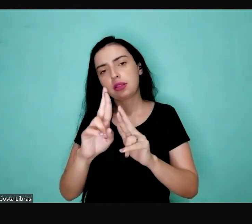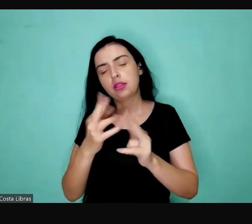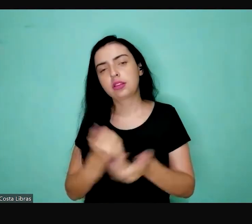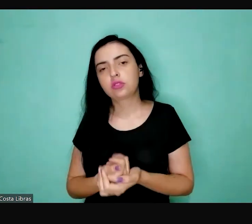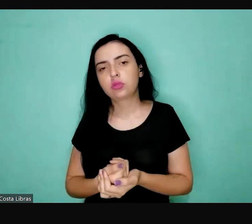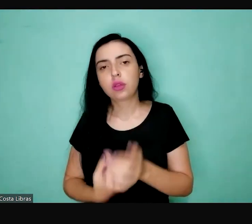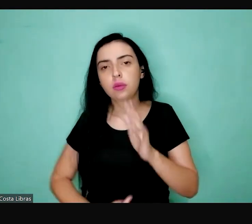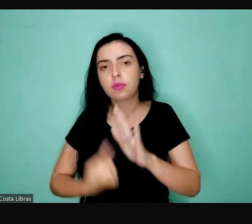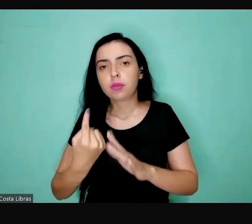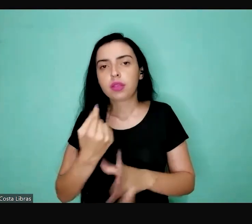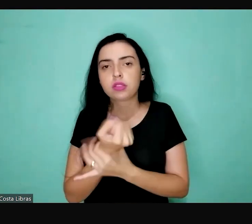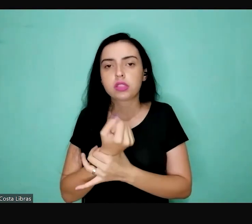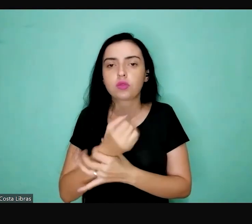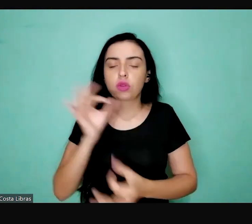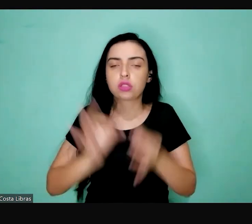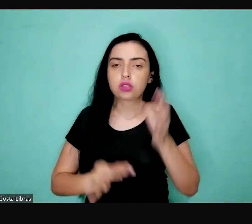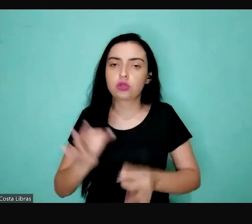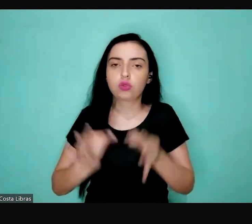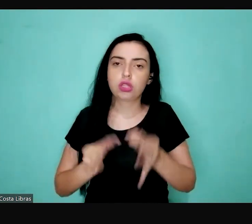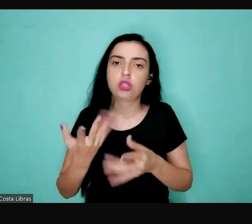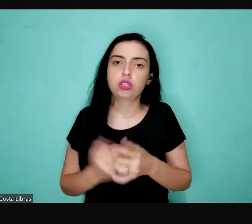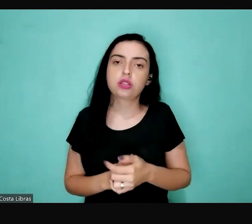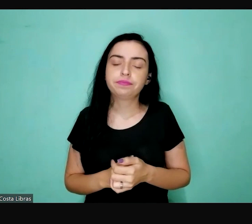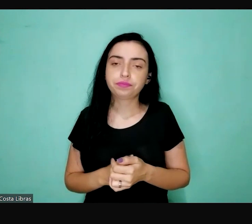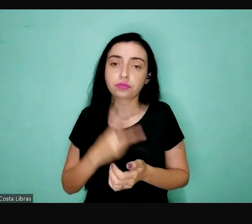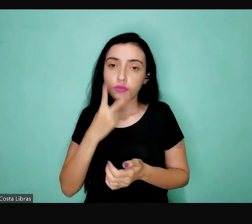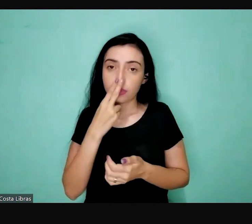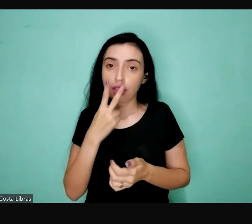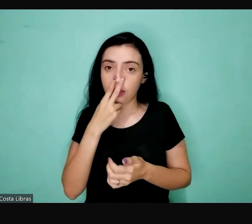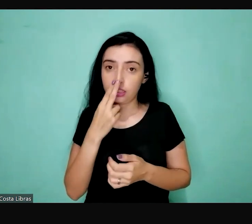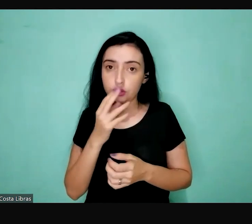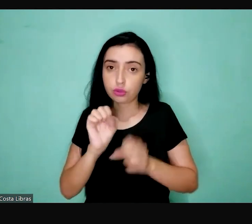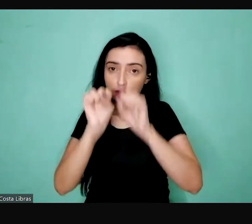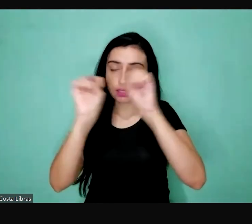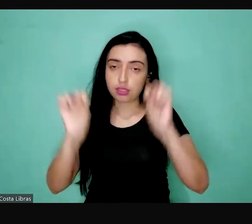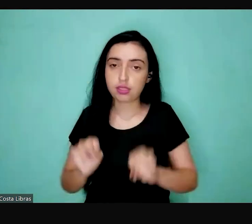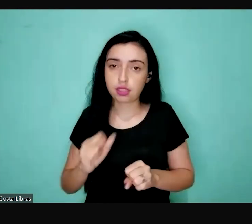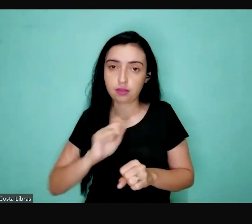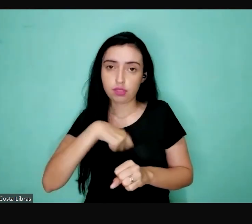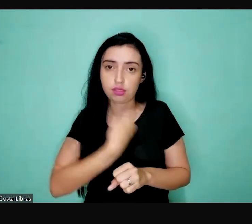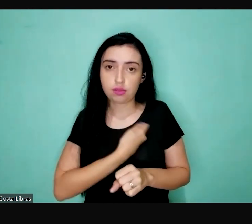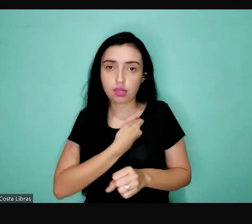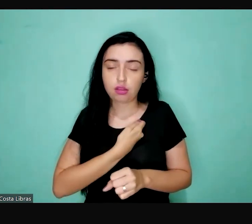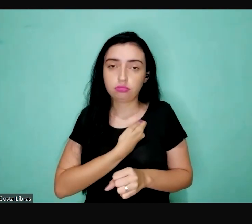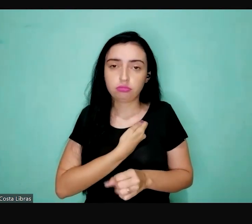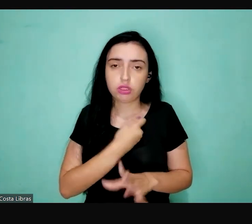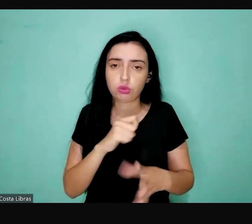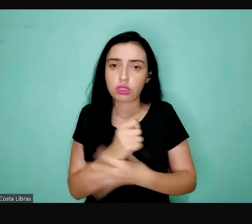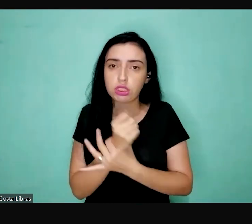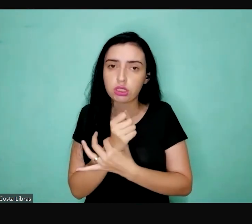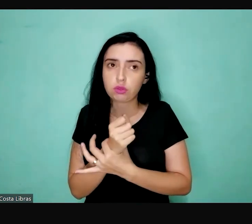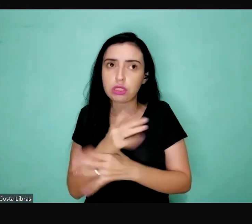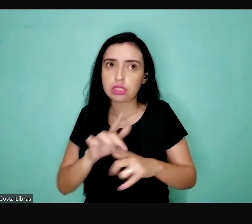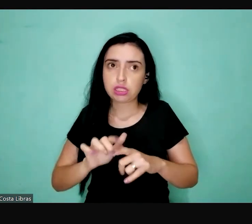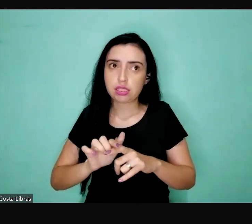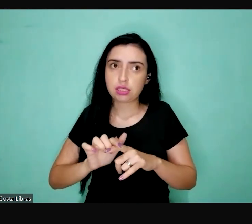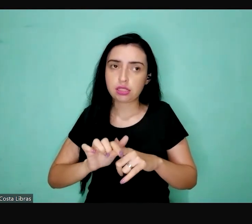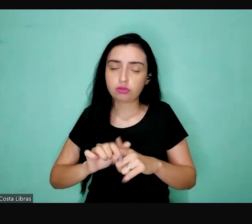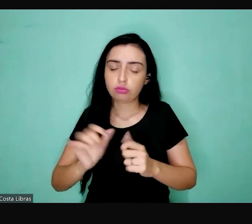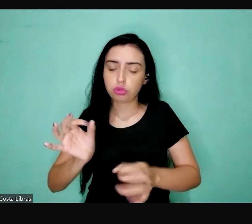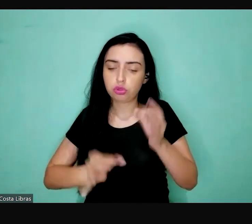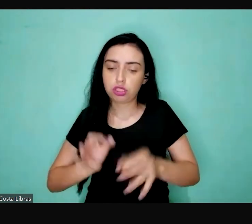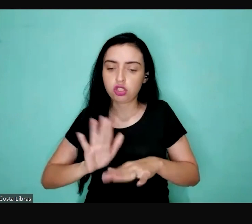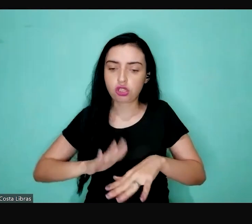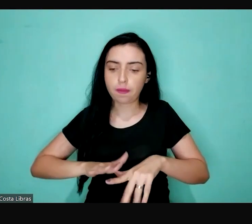segurança jurídica, o senhor colocou, e acho que até o sistema espanhol ele traz uma segurança jurídica maior, que nós temos os